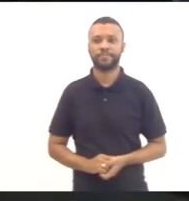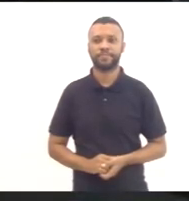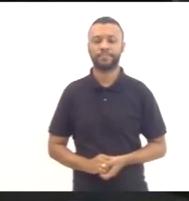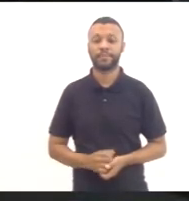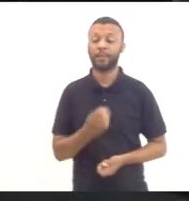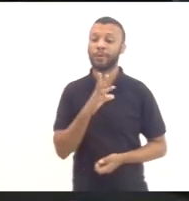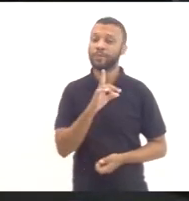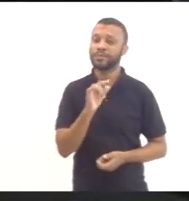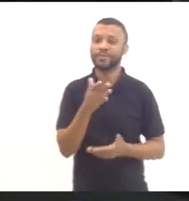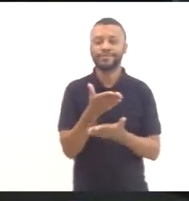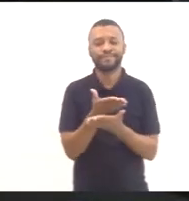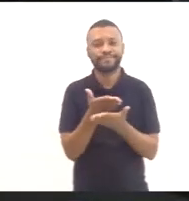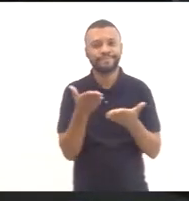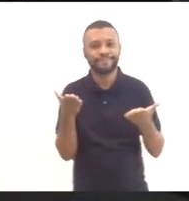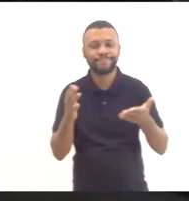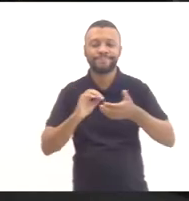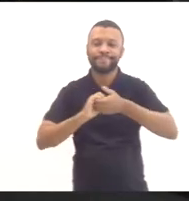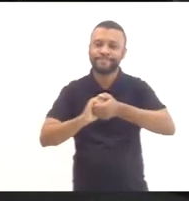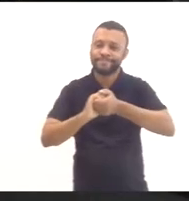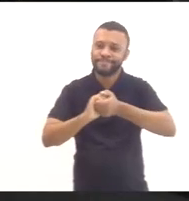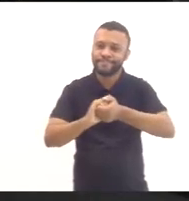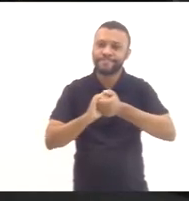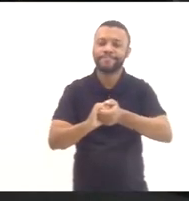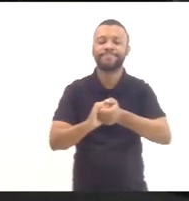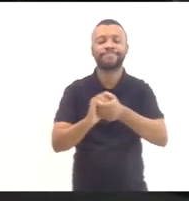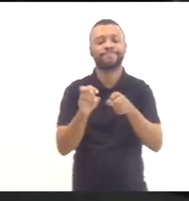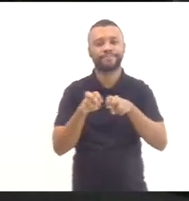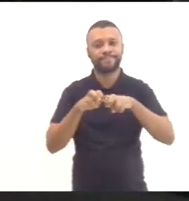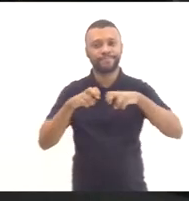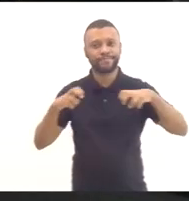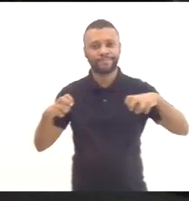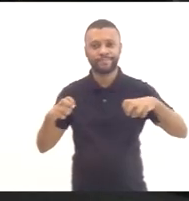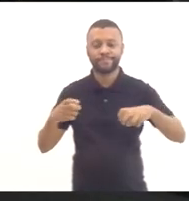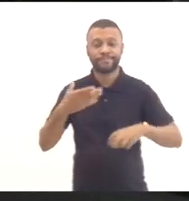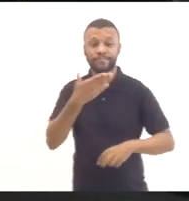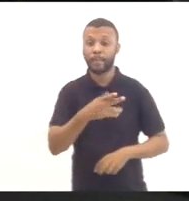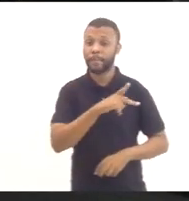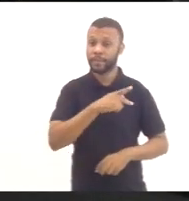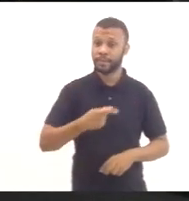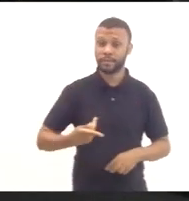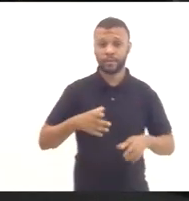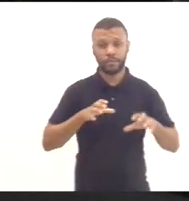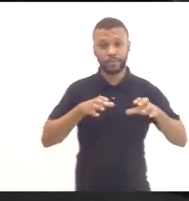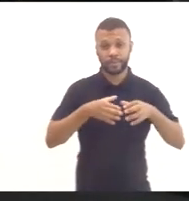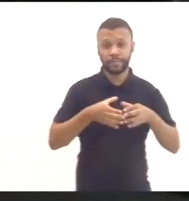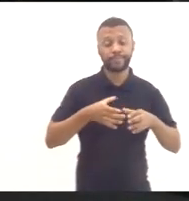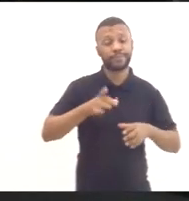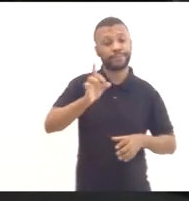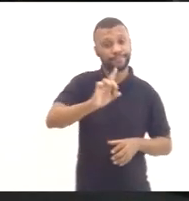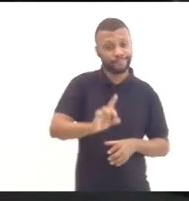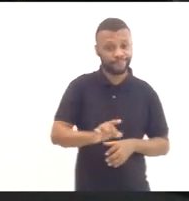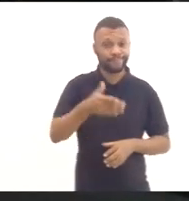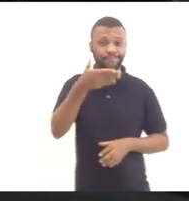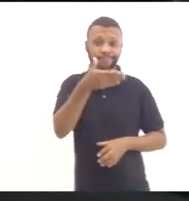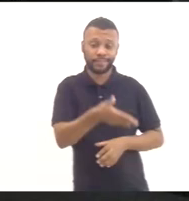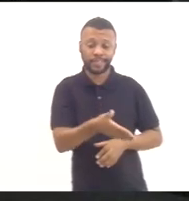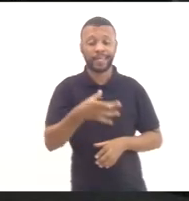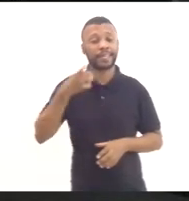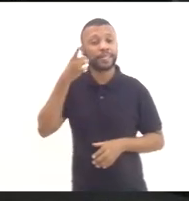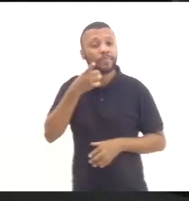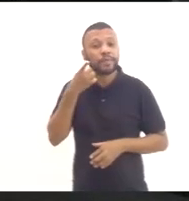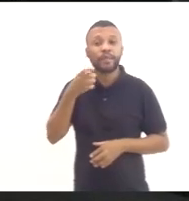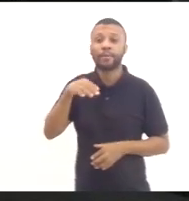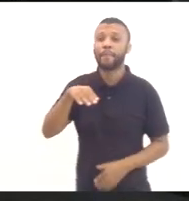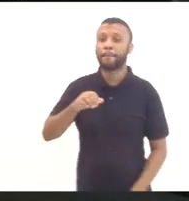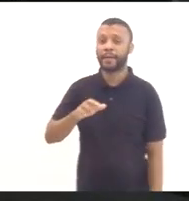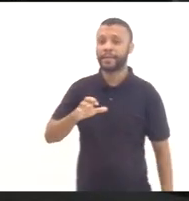Oi bom dia a todos e todas cumprimento toda a mesa para trás do presidente da Comissão da pessoa com deficiência deputada Marcelo cabeleireiro